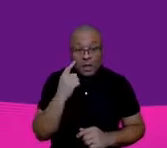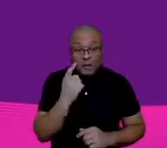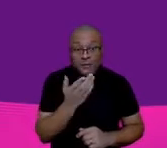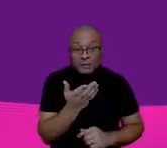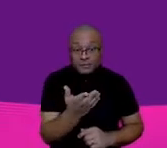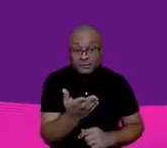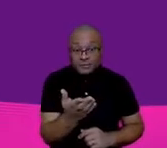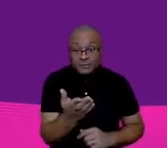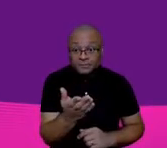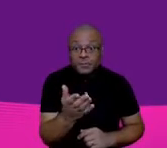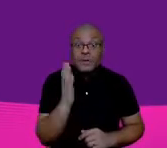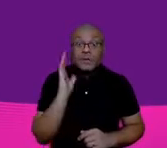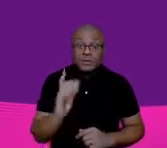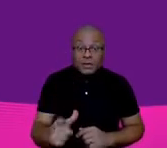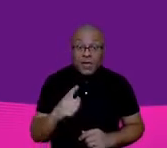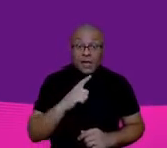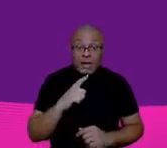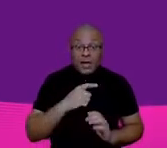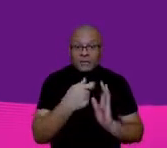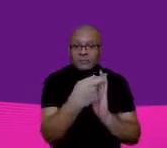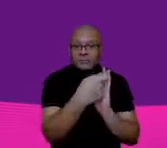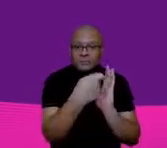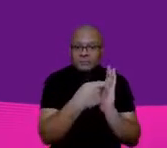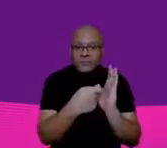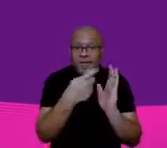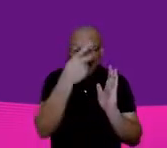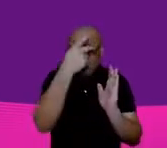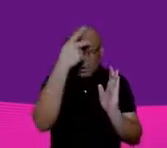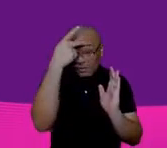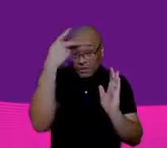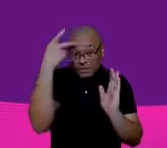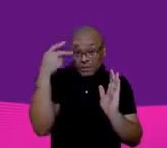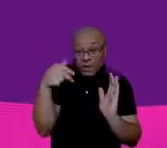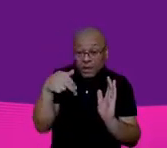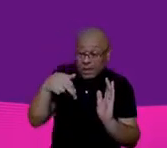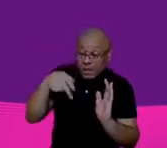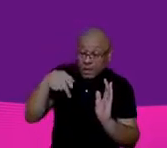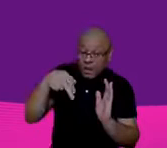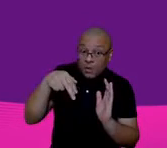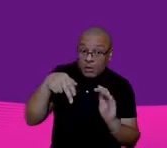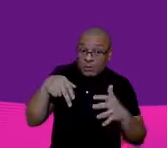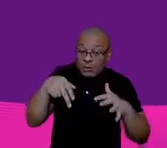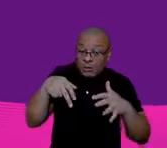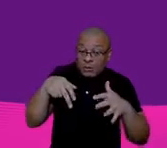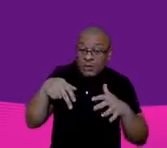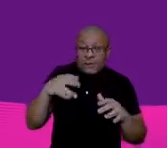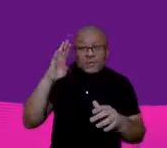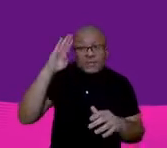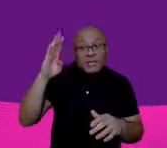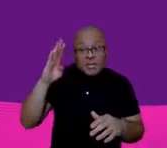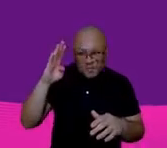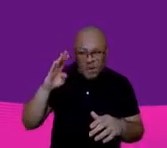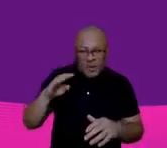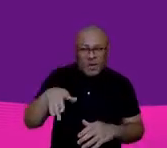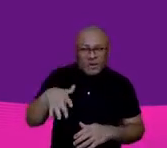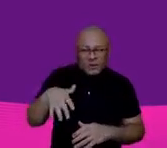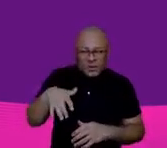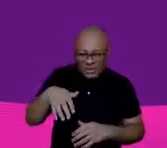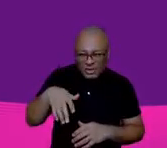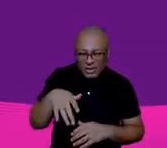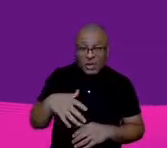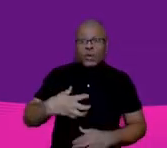bem descrita, um paciente com pequenos passos, esse tremor, principalmente à direita, essa marcha em bloco, essa postura